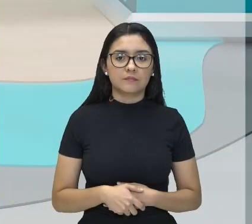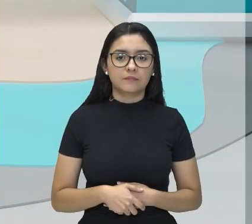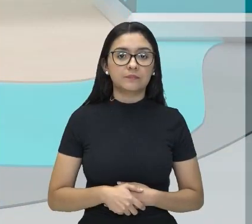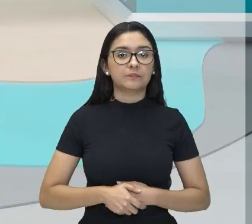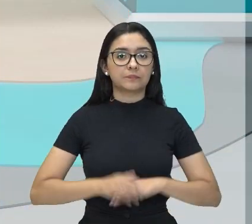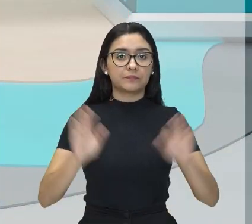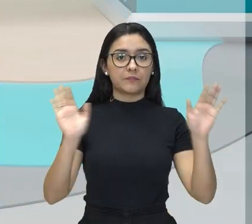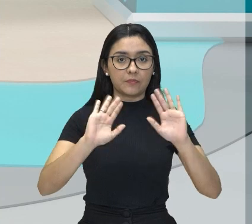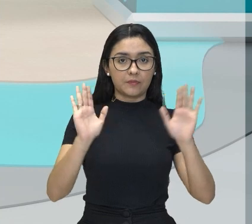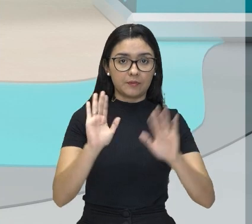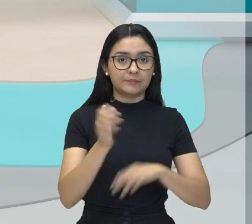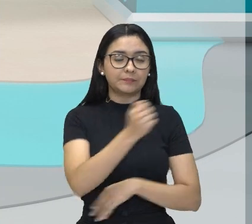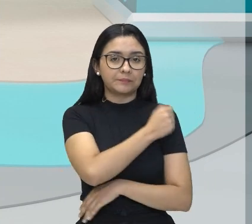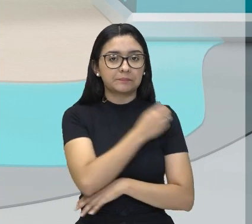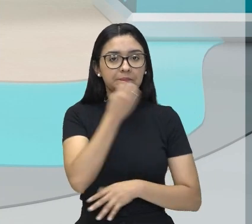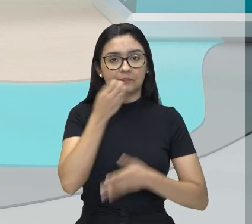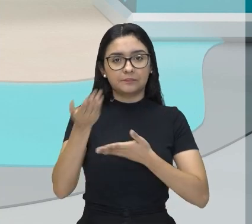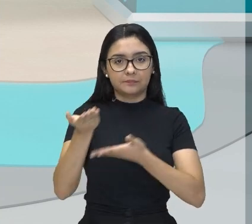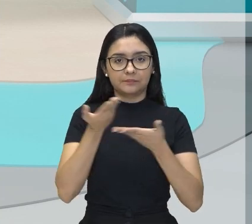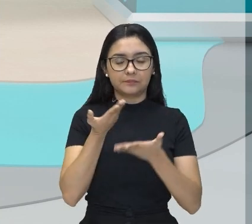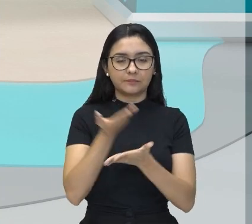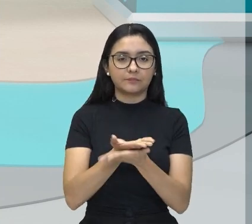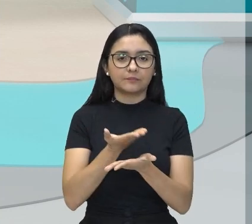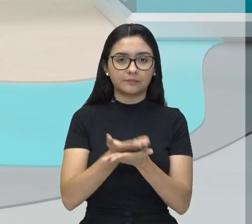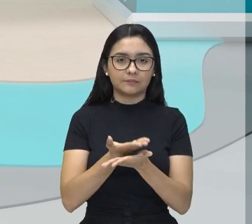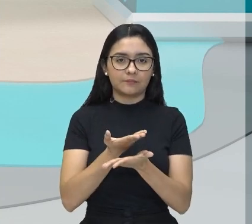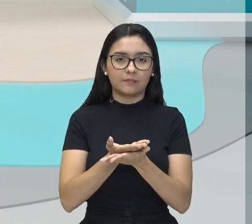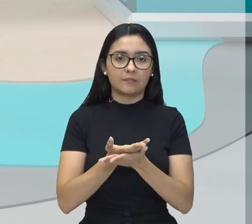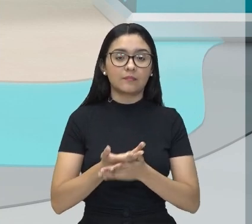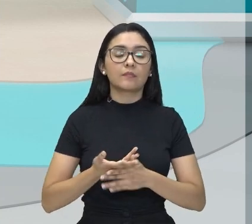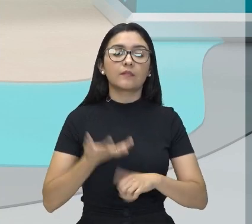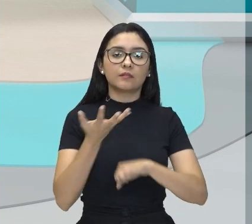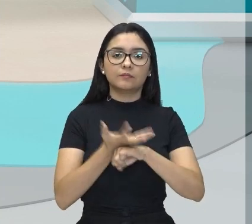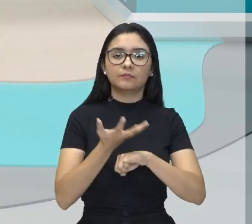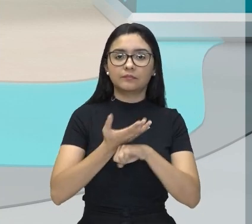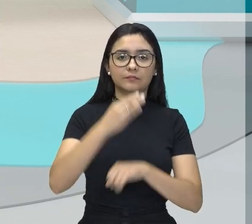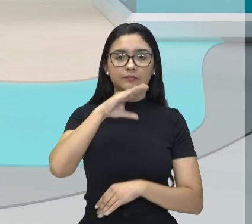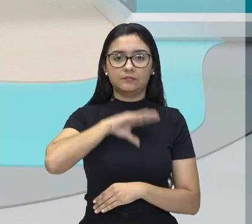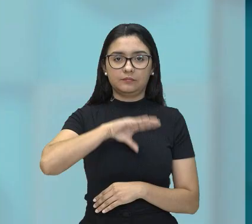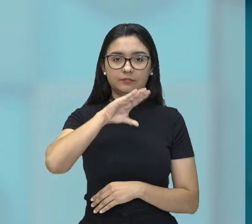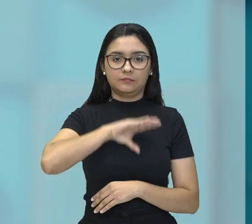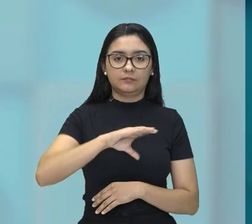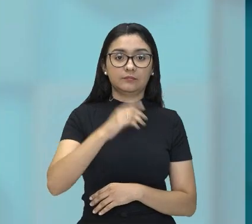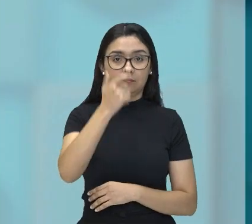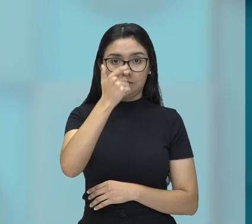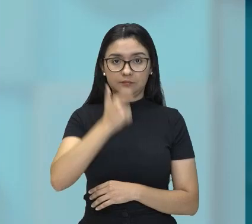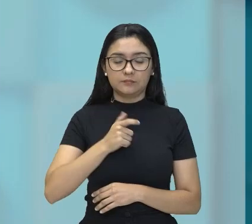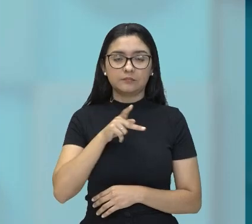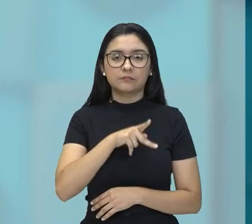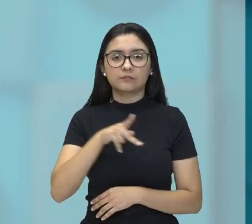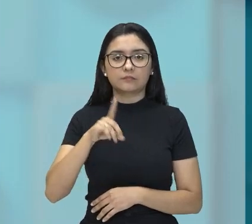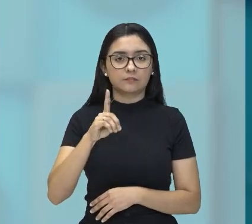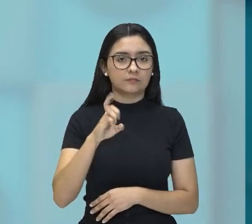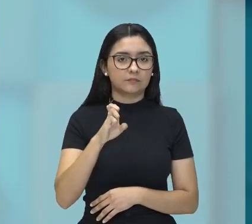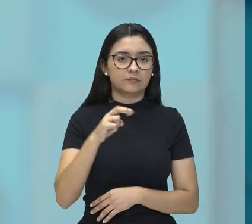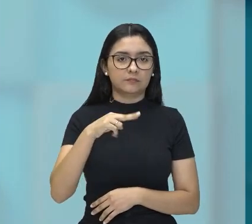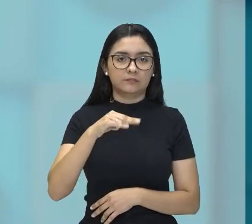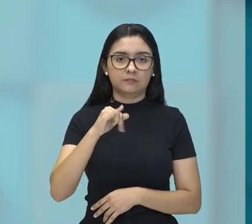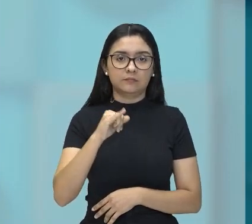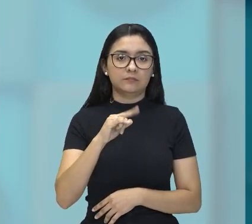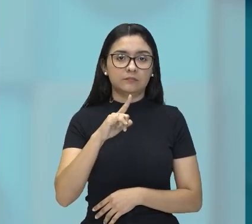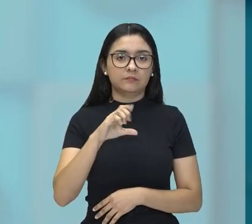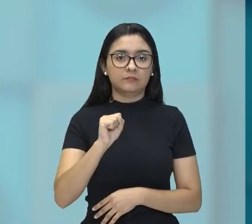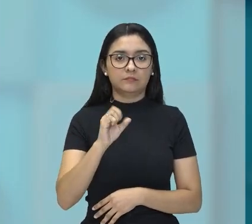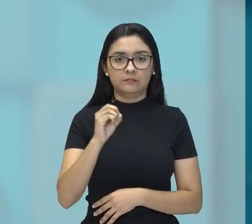Olá, turmas! Bem-vindos a mais uma aula de língua portuguesa. Eu sou o professor Denilson e